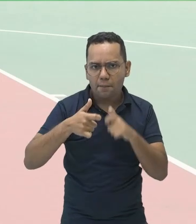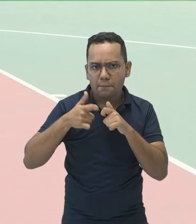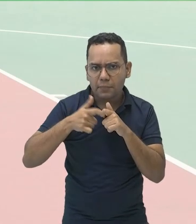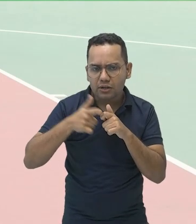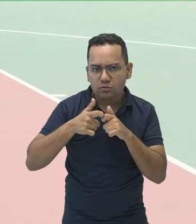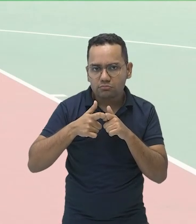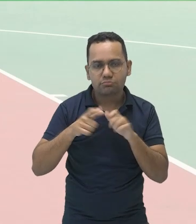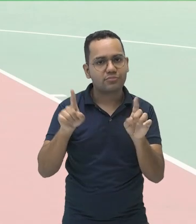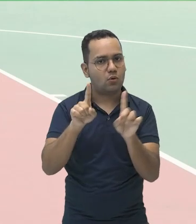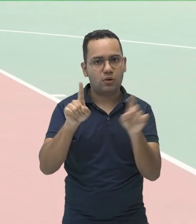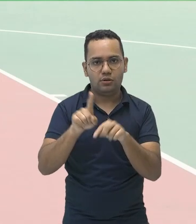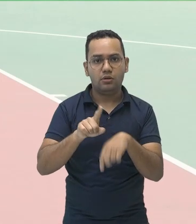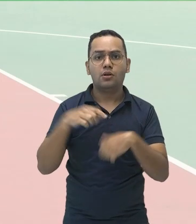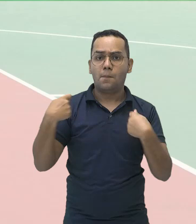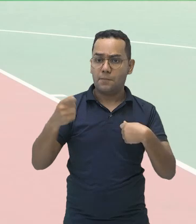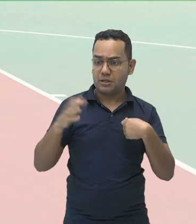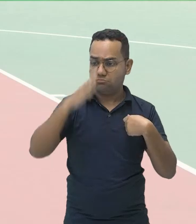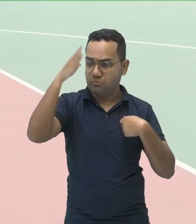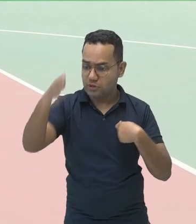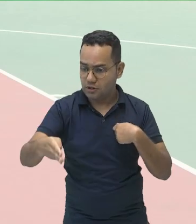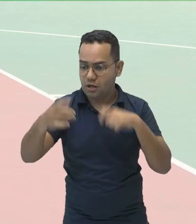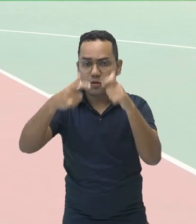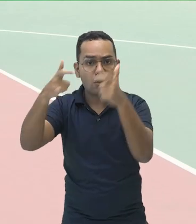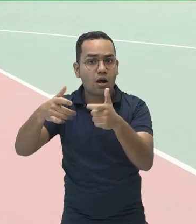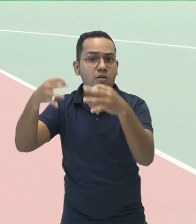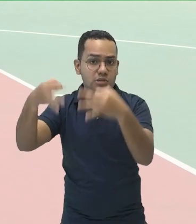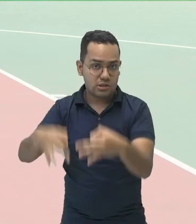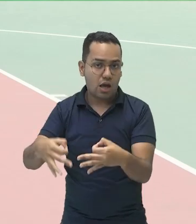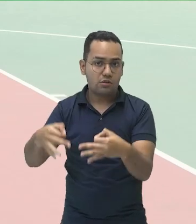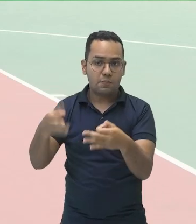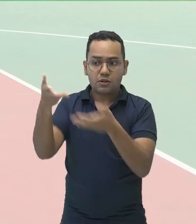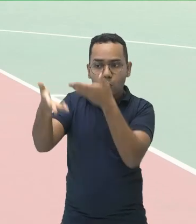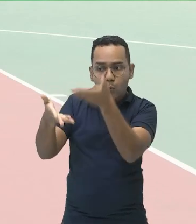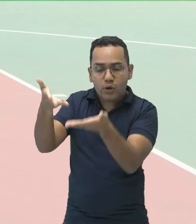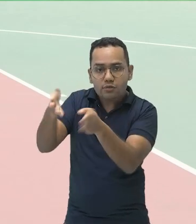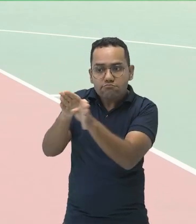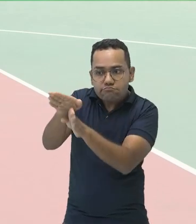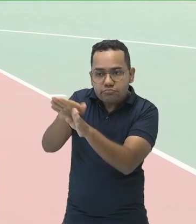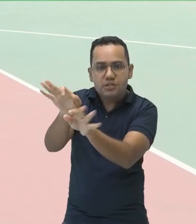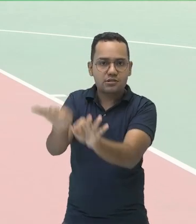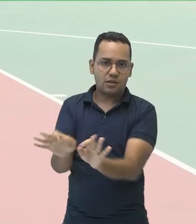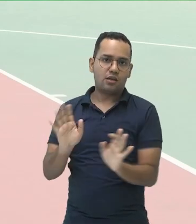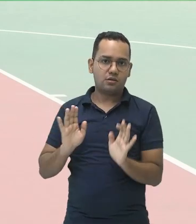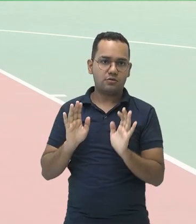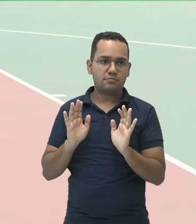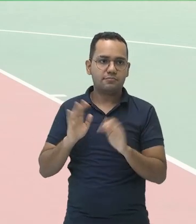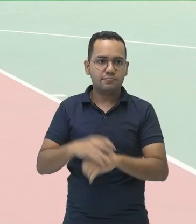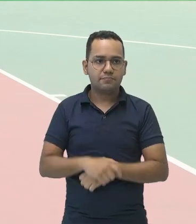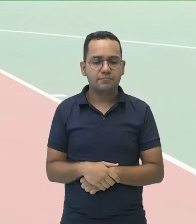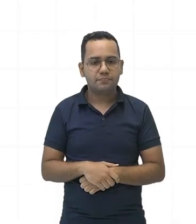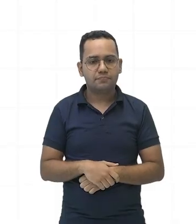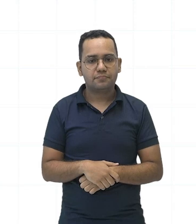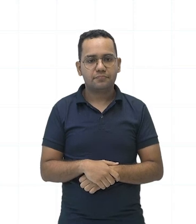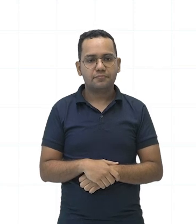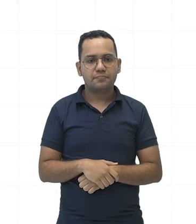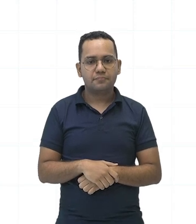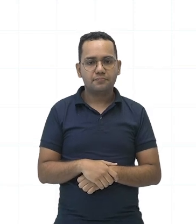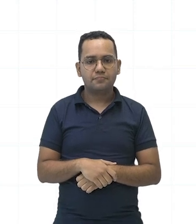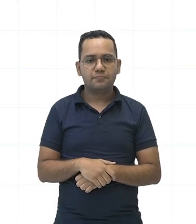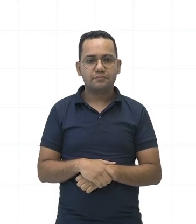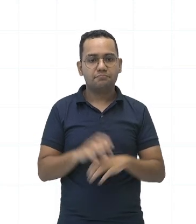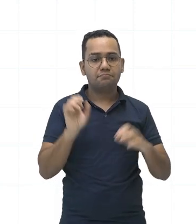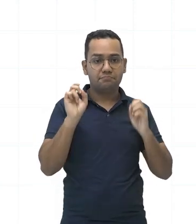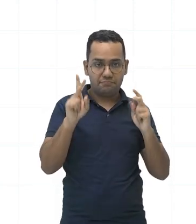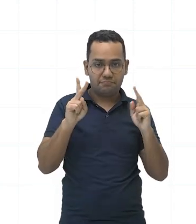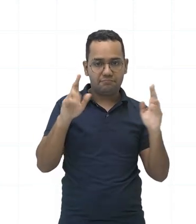que procurar o socorro especializado, certo? Então, aí não tem combate, tem que correr para o hospital. Prosseguindo, tem uma